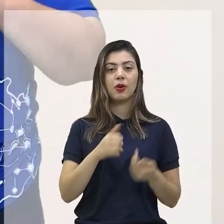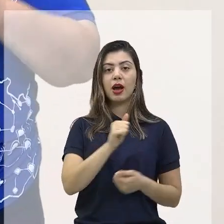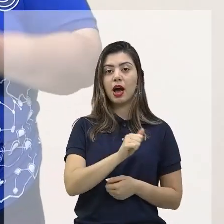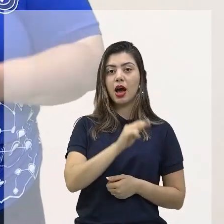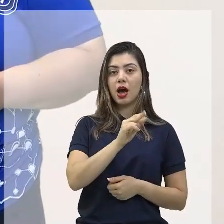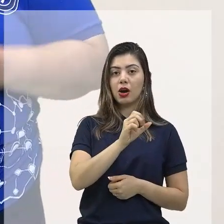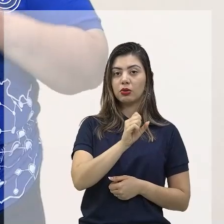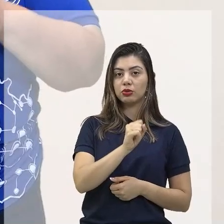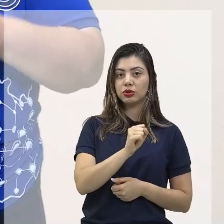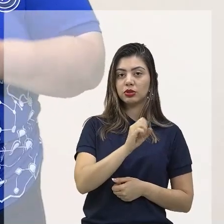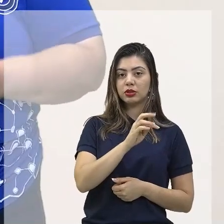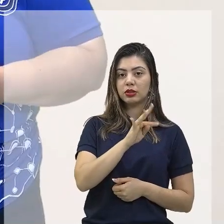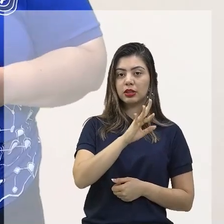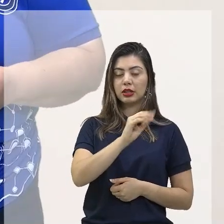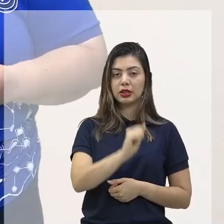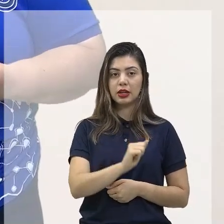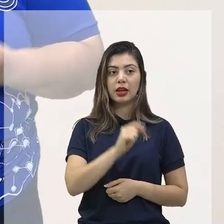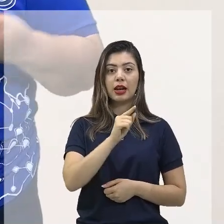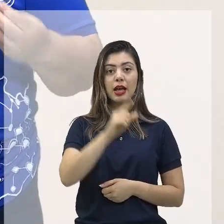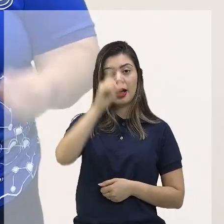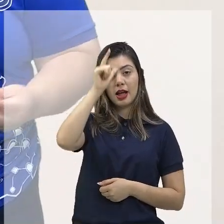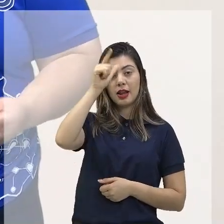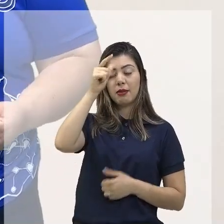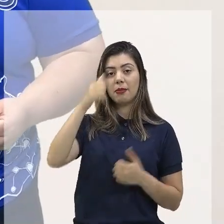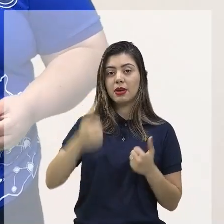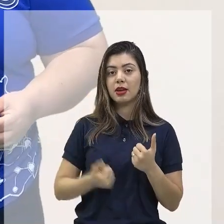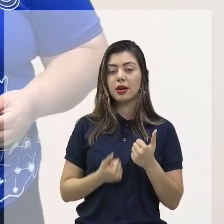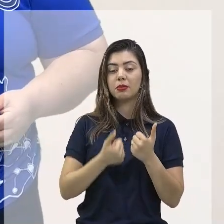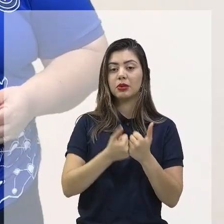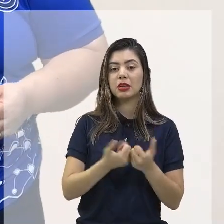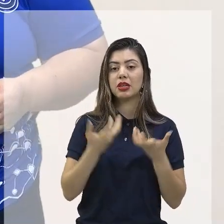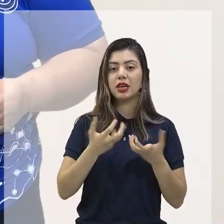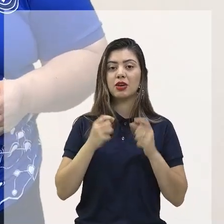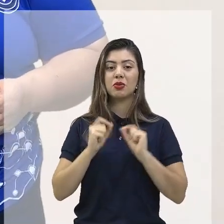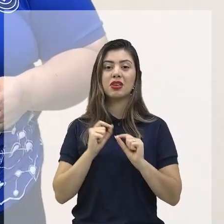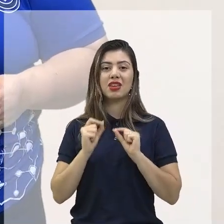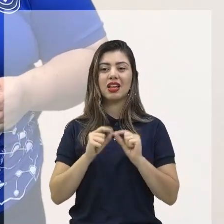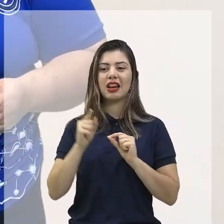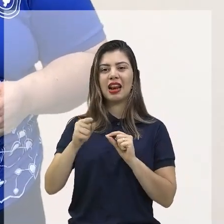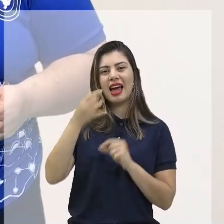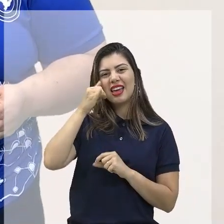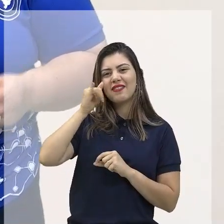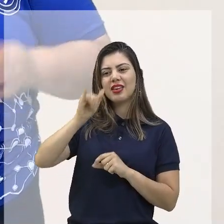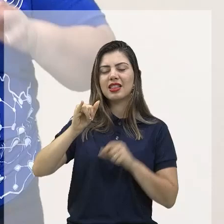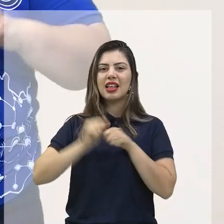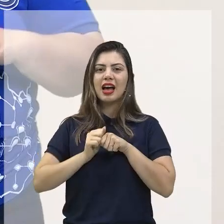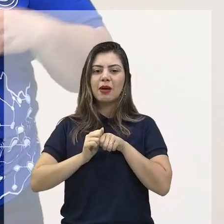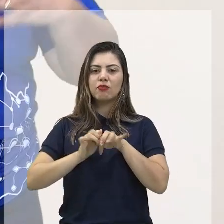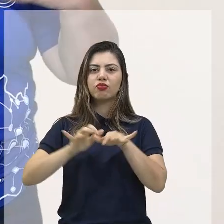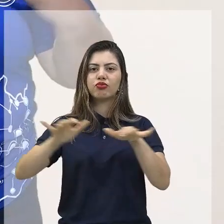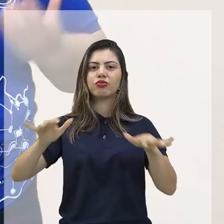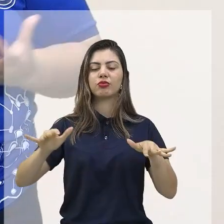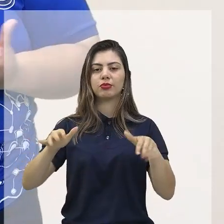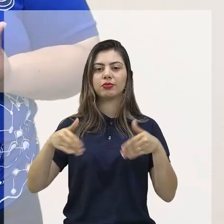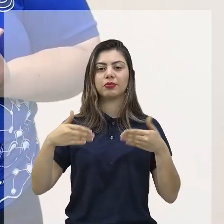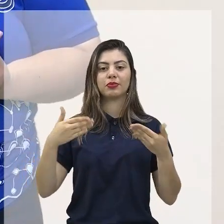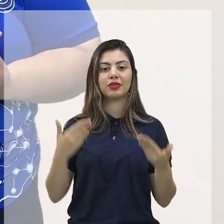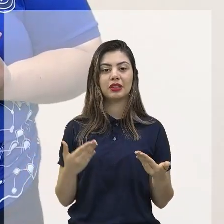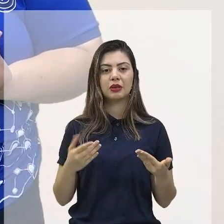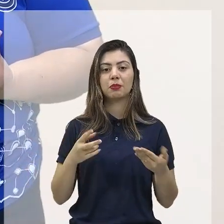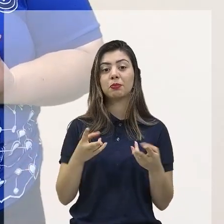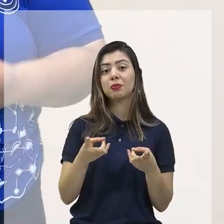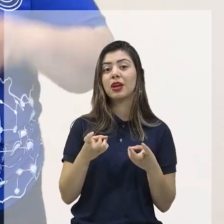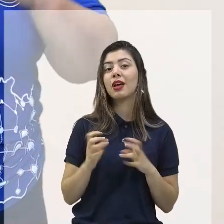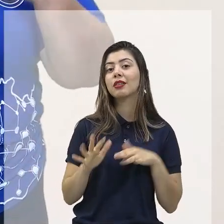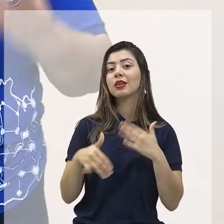Áustria-Hungria, respaldada pela Alemanha, buscava reprimir o expansionismo sérvio. Então, nós temos aí o